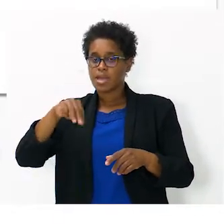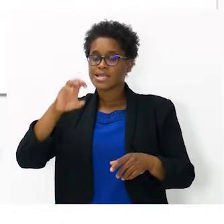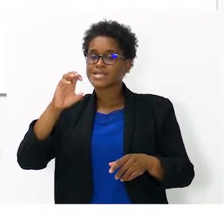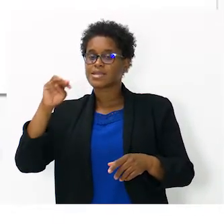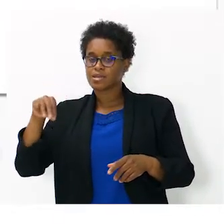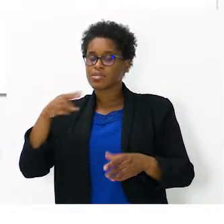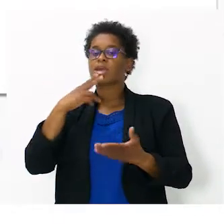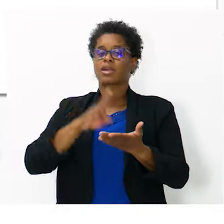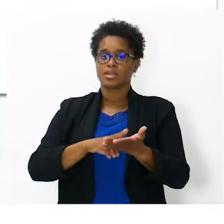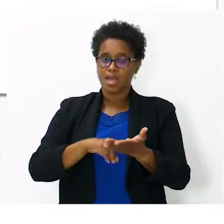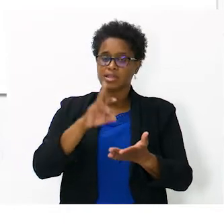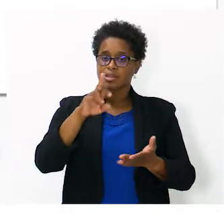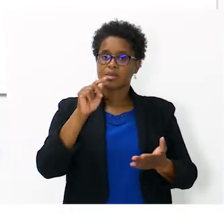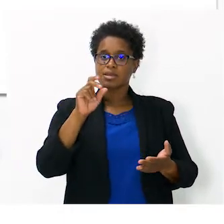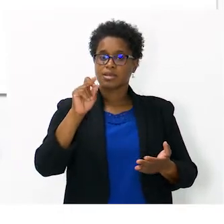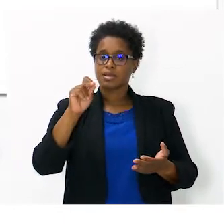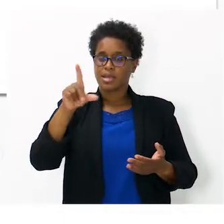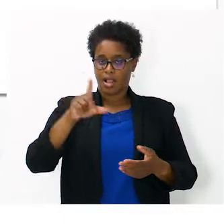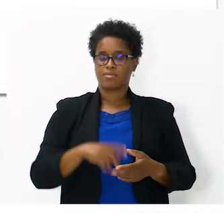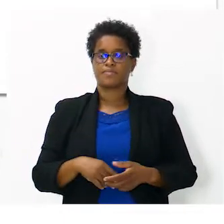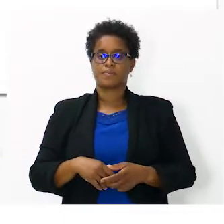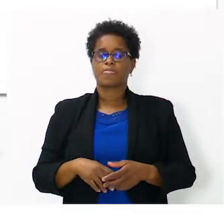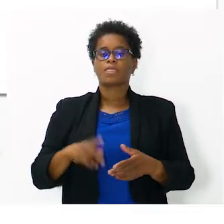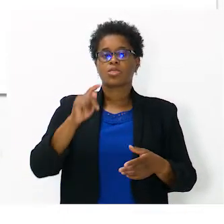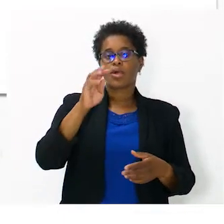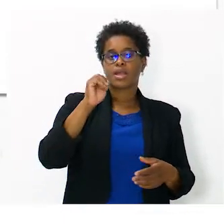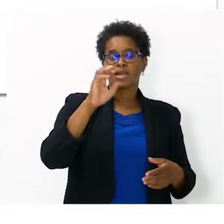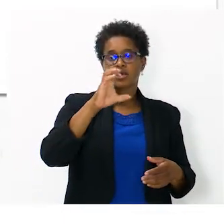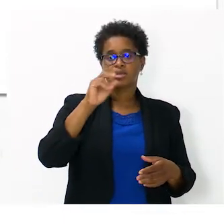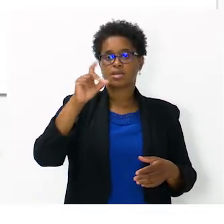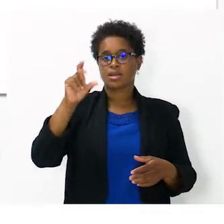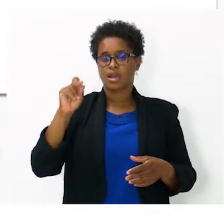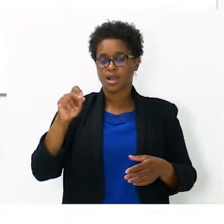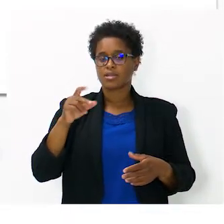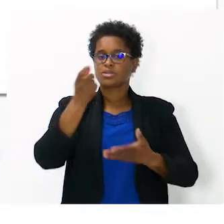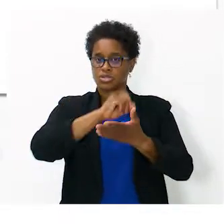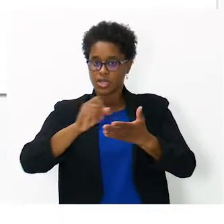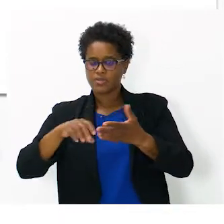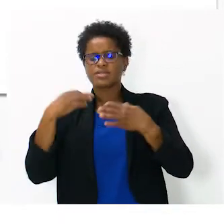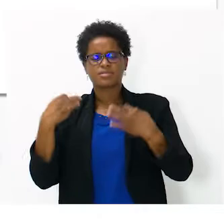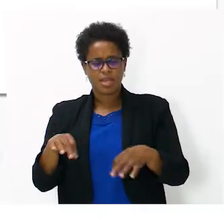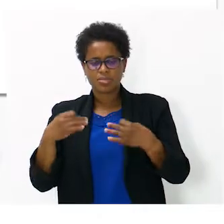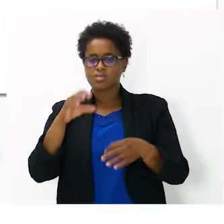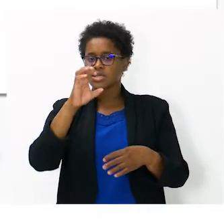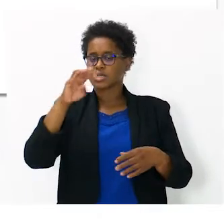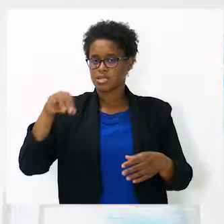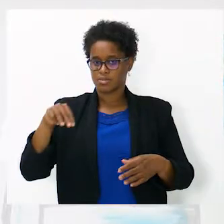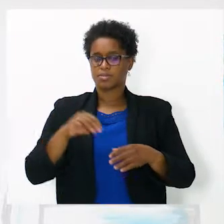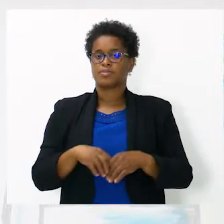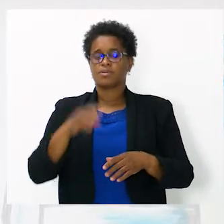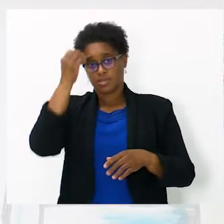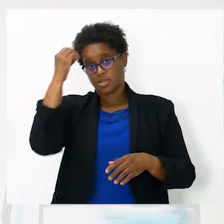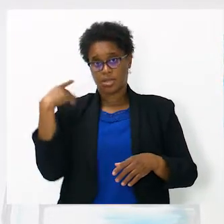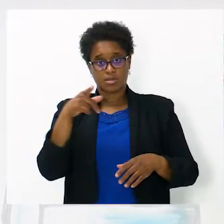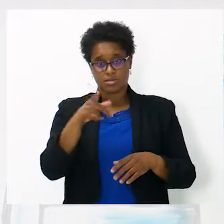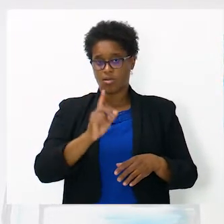na realidade ou no terreno. A escala exprime-se sempre em centímetros. Não